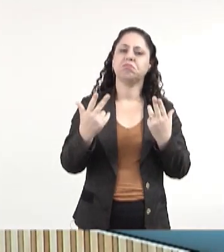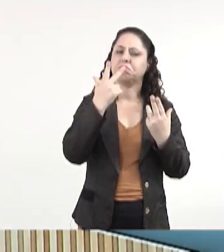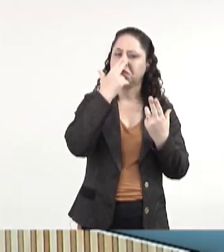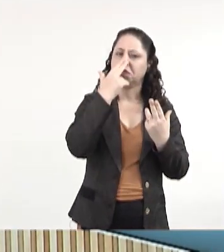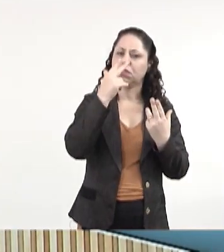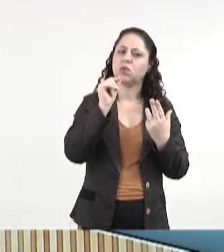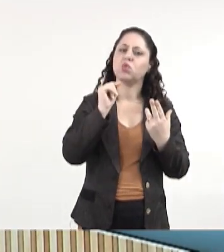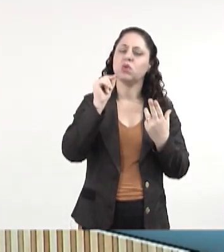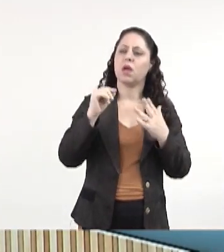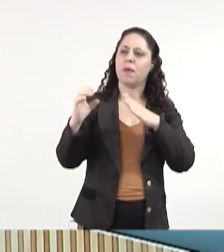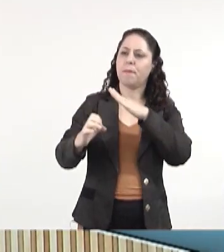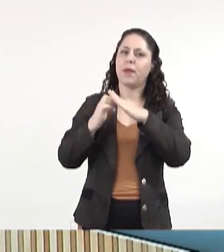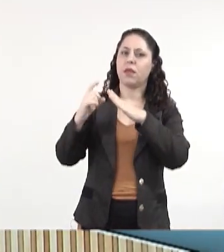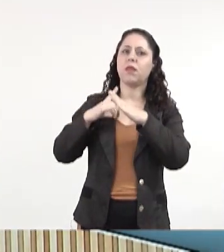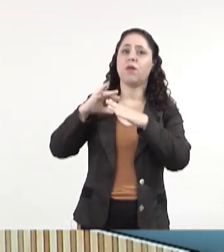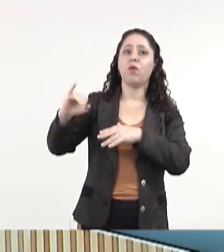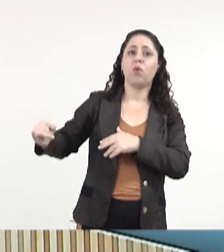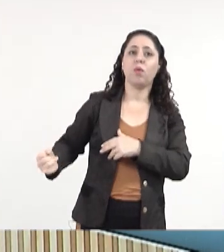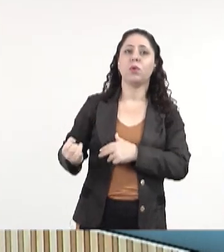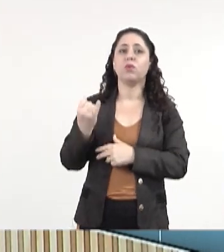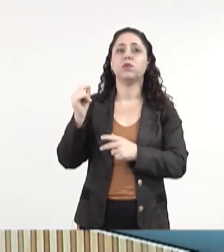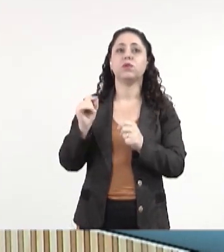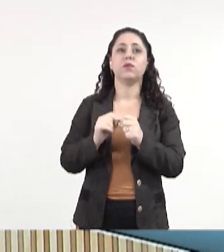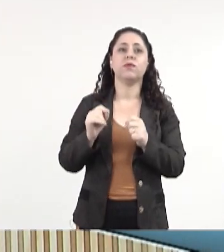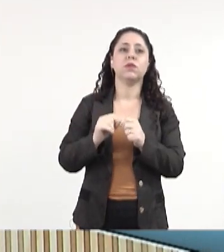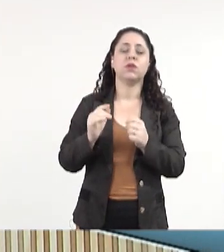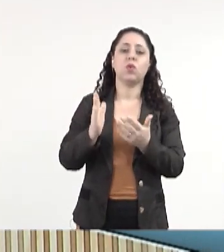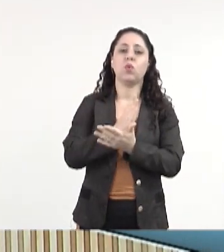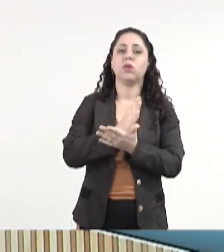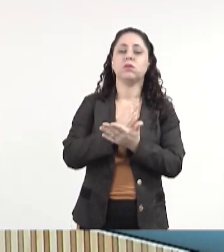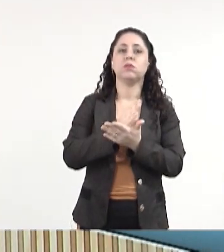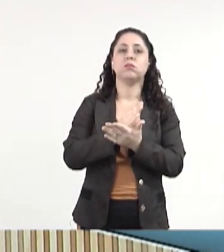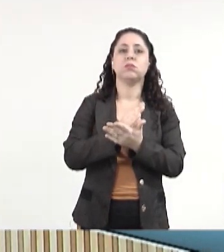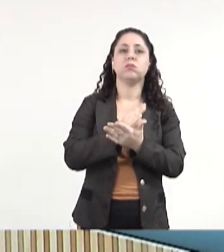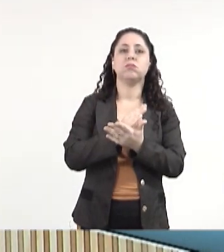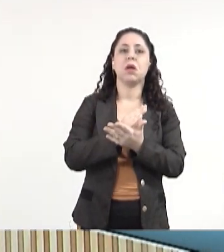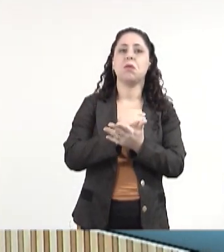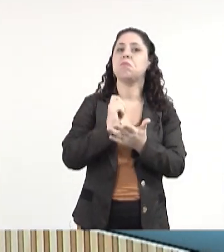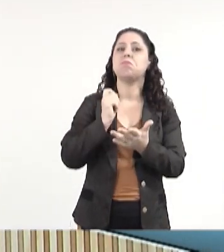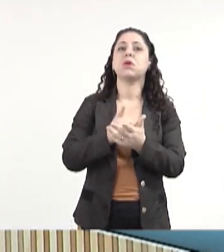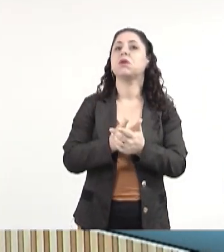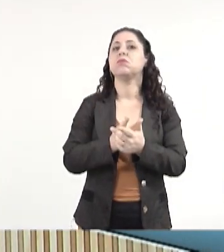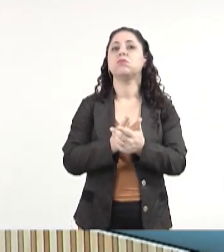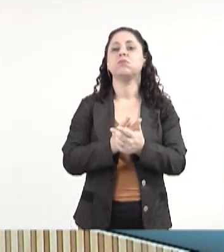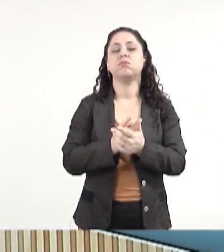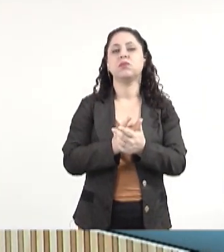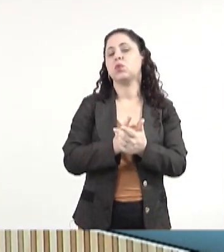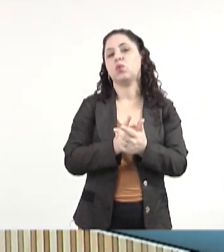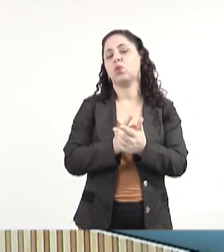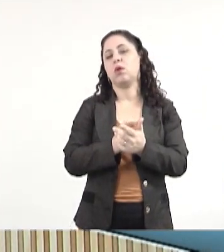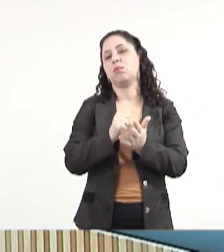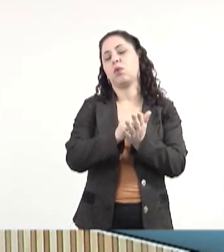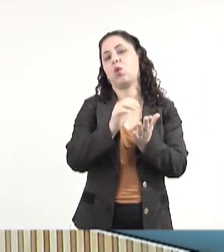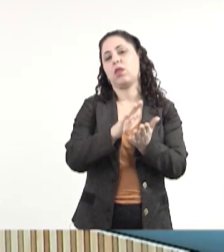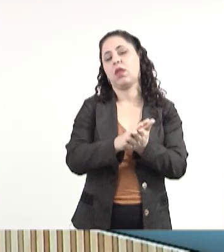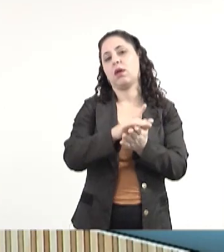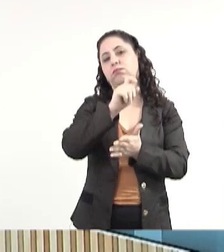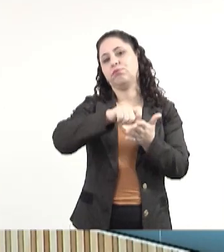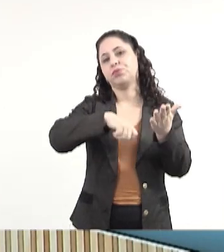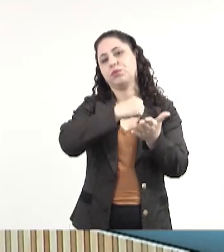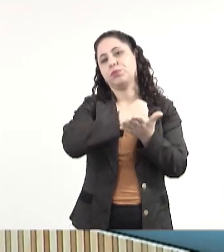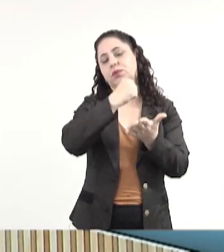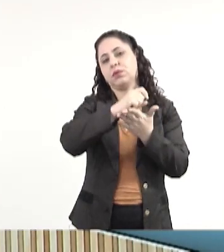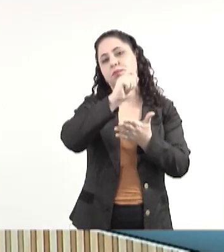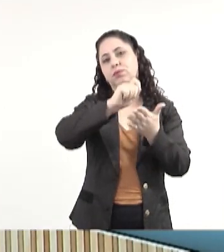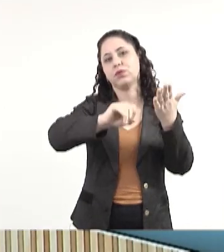também para aquelas empresas que tiveram a oportunidade de fazer uma entrega sem pagamento de multa da chamada escrituração